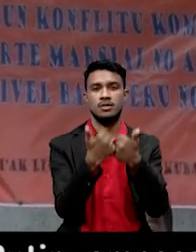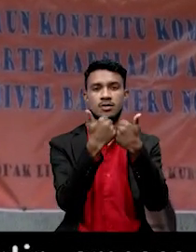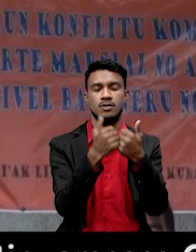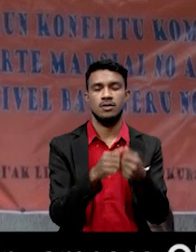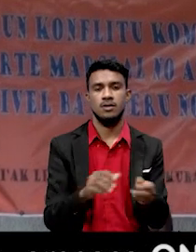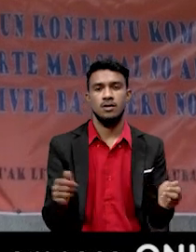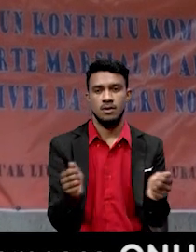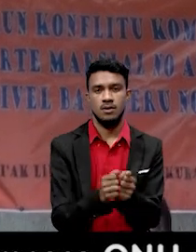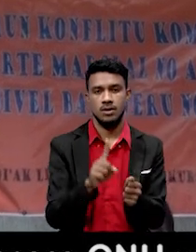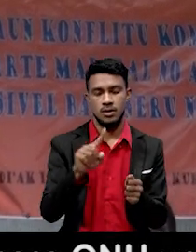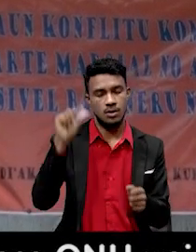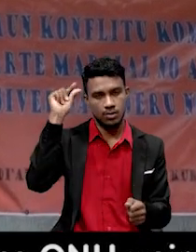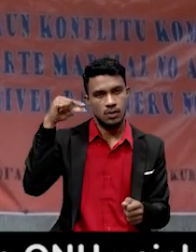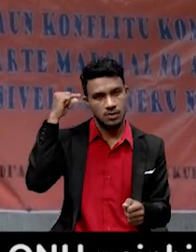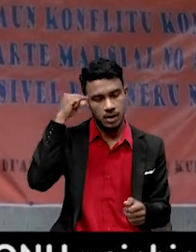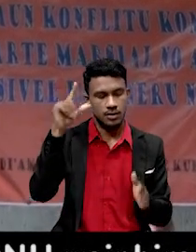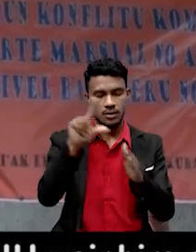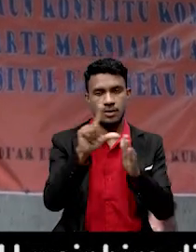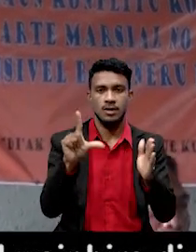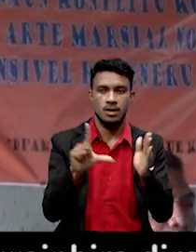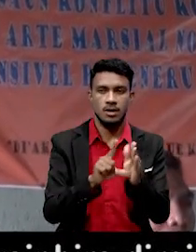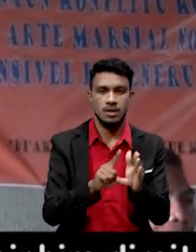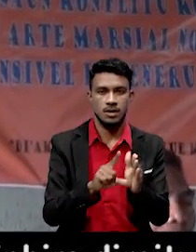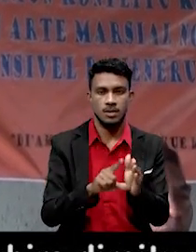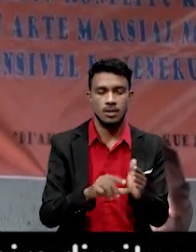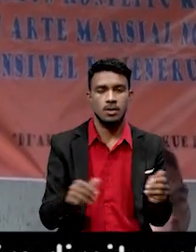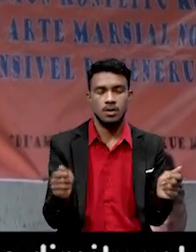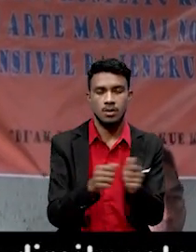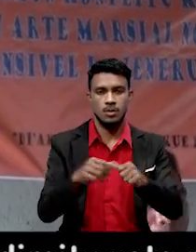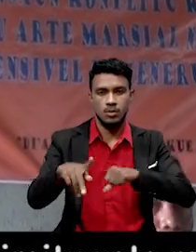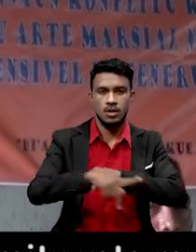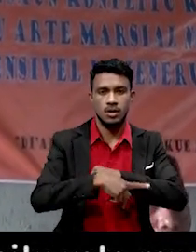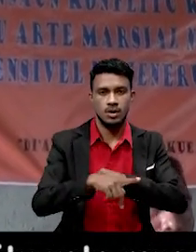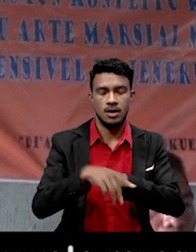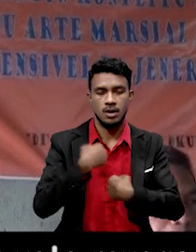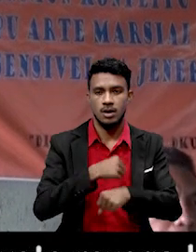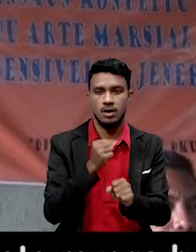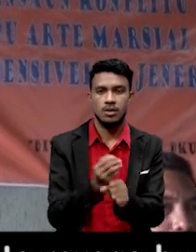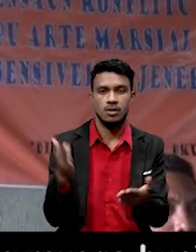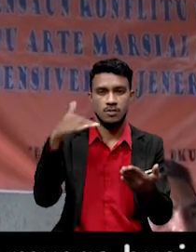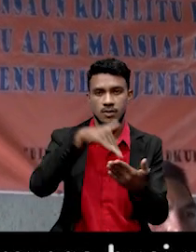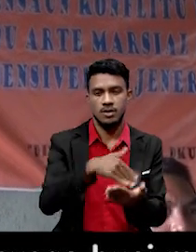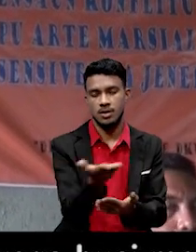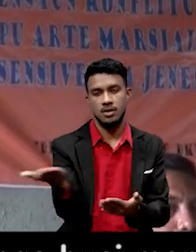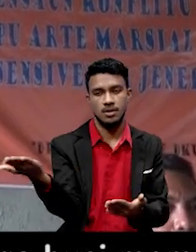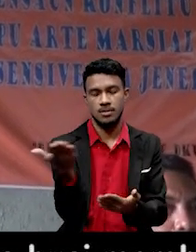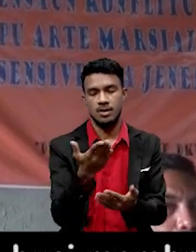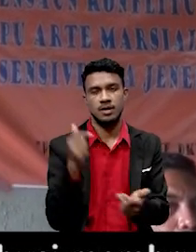Quando nem acolhava o governo constitucional, mas a política tu reativa fila fale e minimia atividade